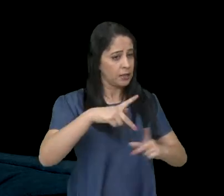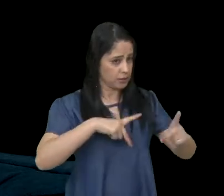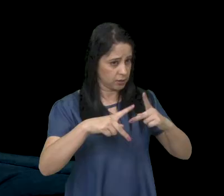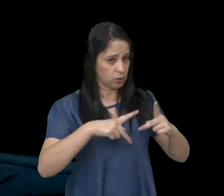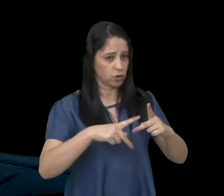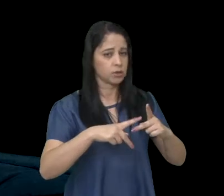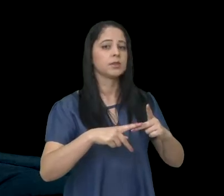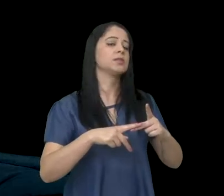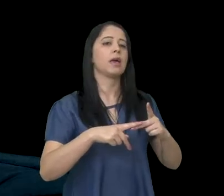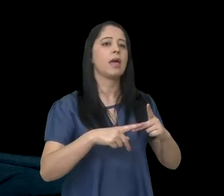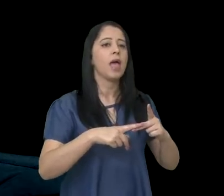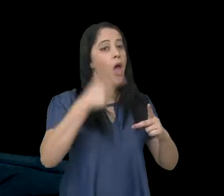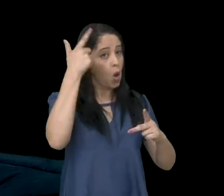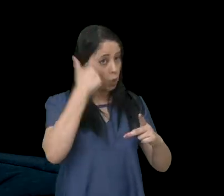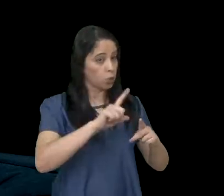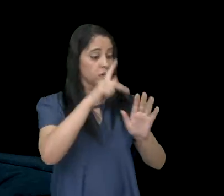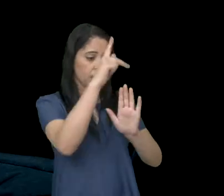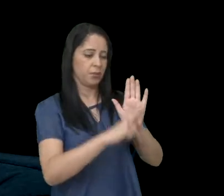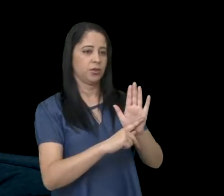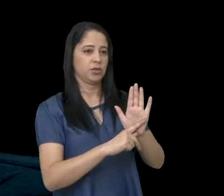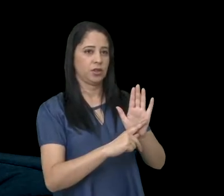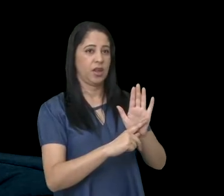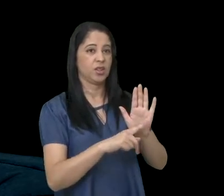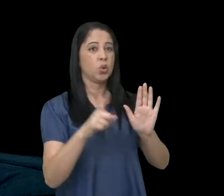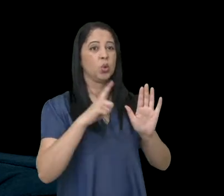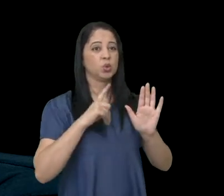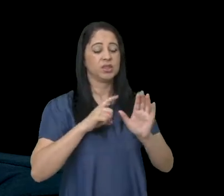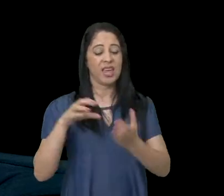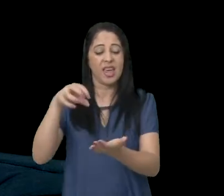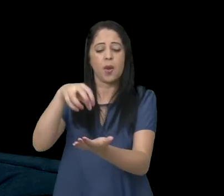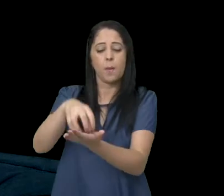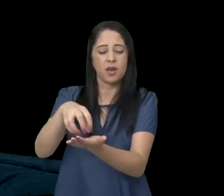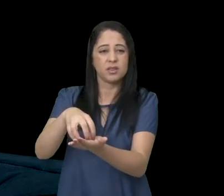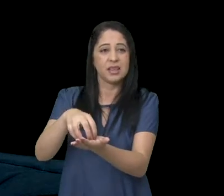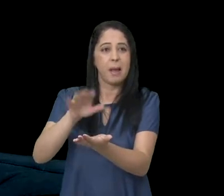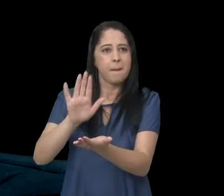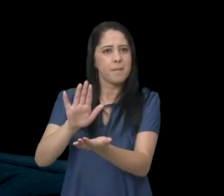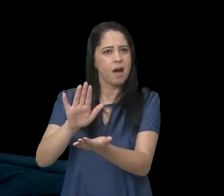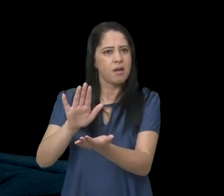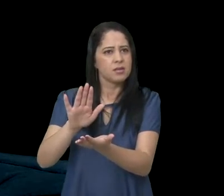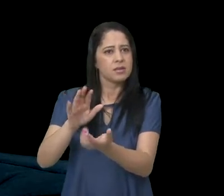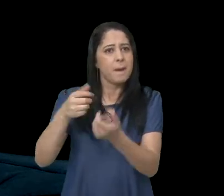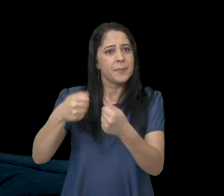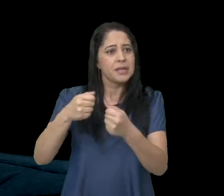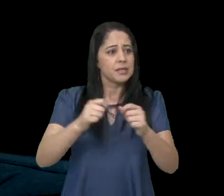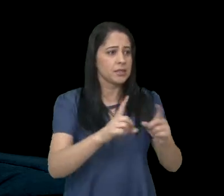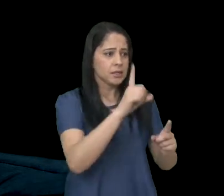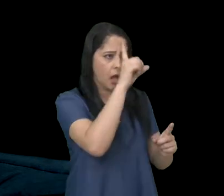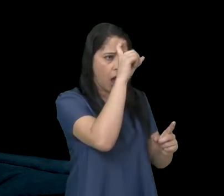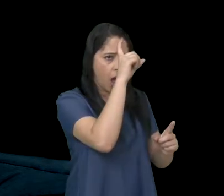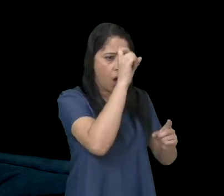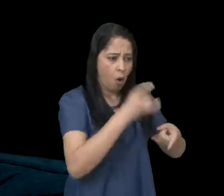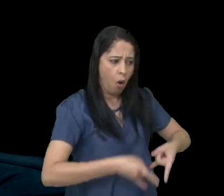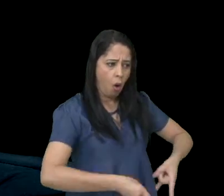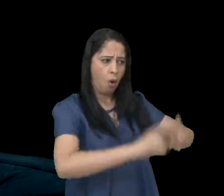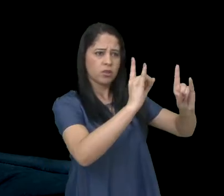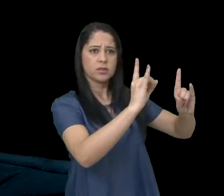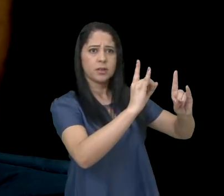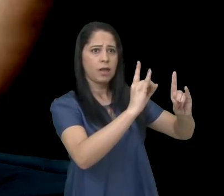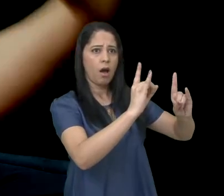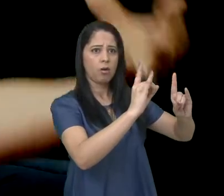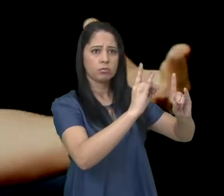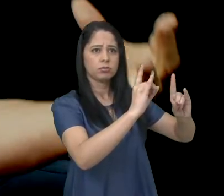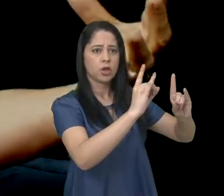nós temos hoje um ambulatório, mas o hospital, ele é fundamental porque você tem um lugar que você trata tudo